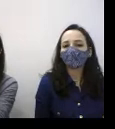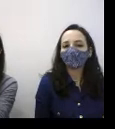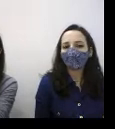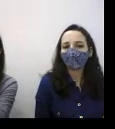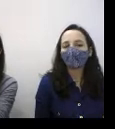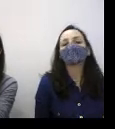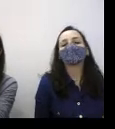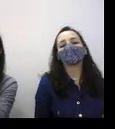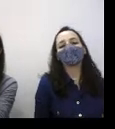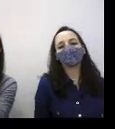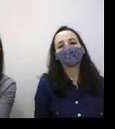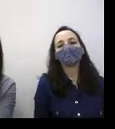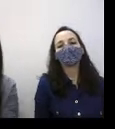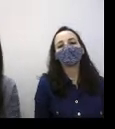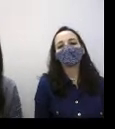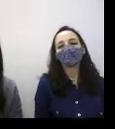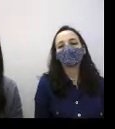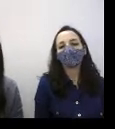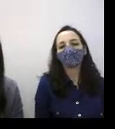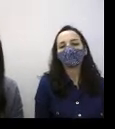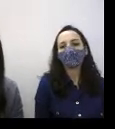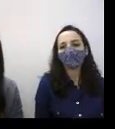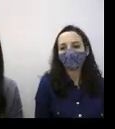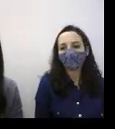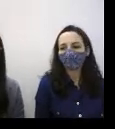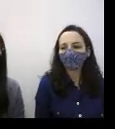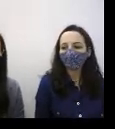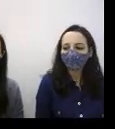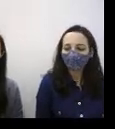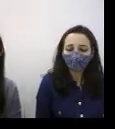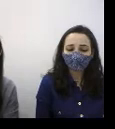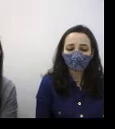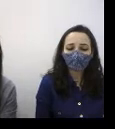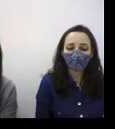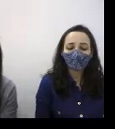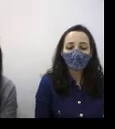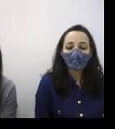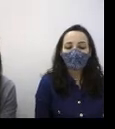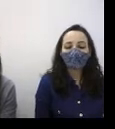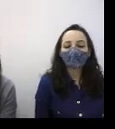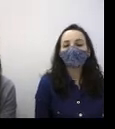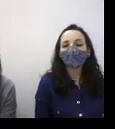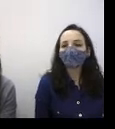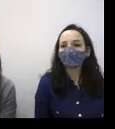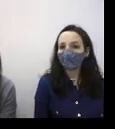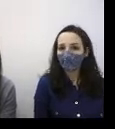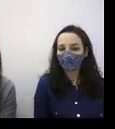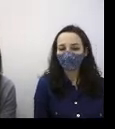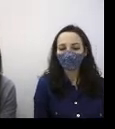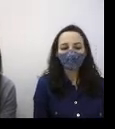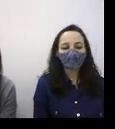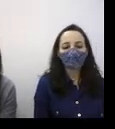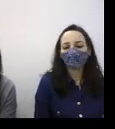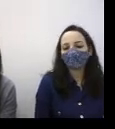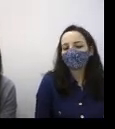severamente a autoestima, favorecendo para a eclosão de casos depressivos, né? Então, após diversas